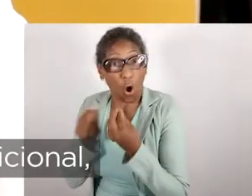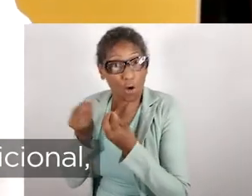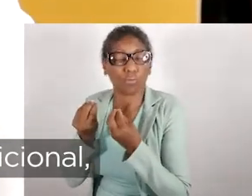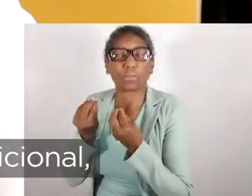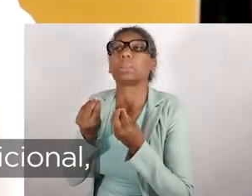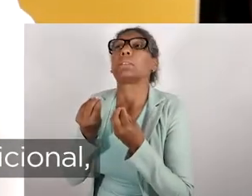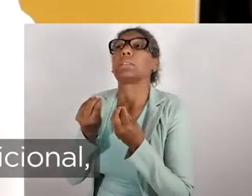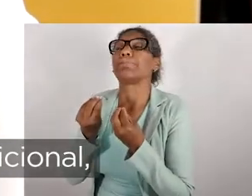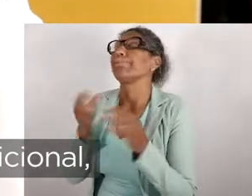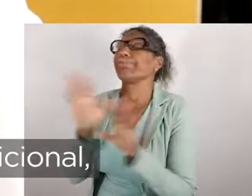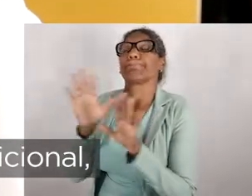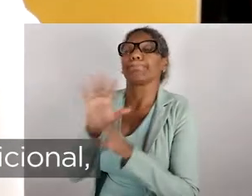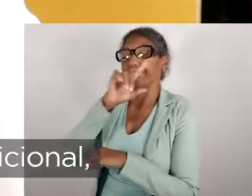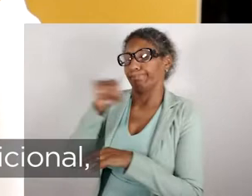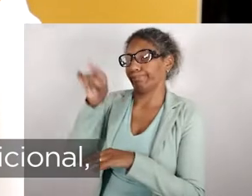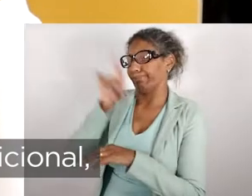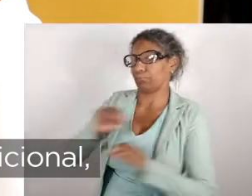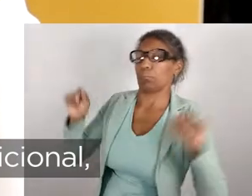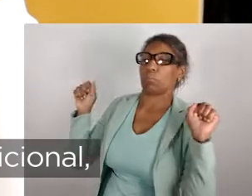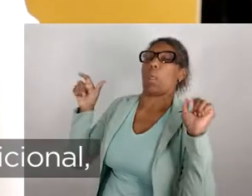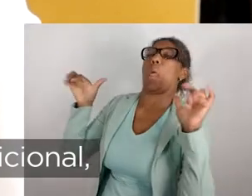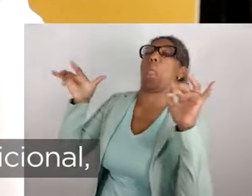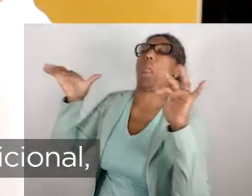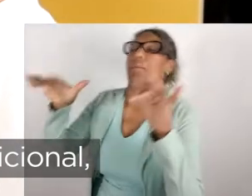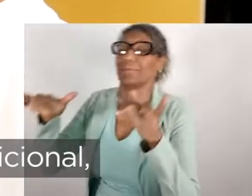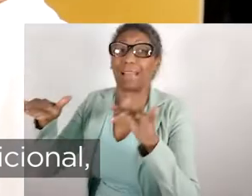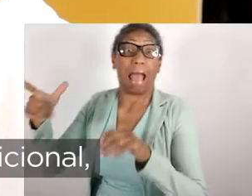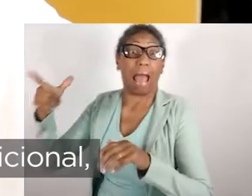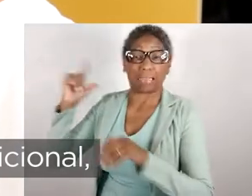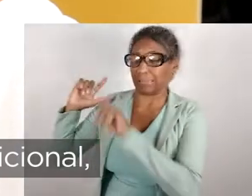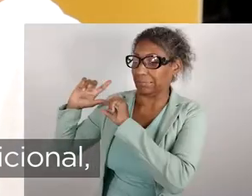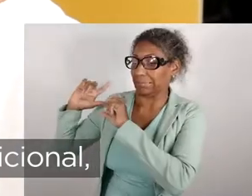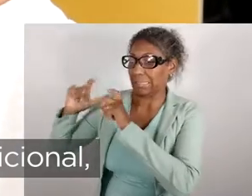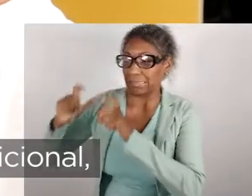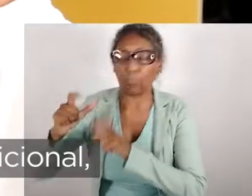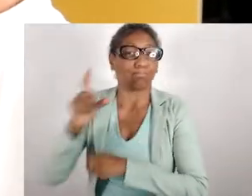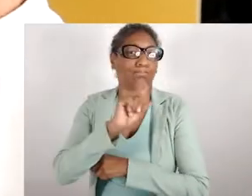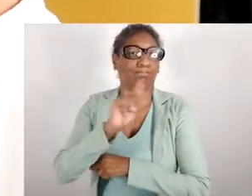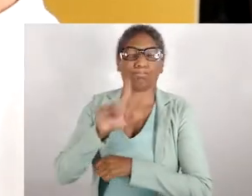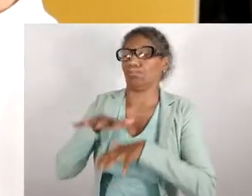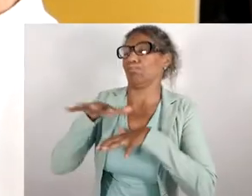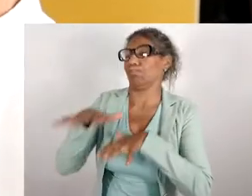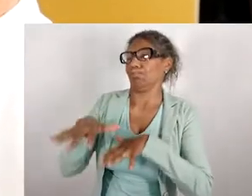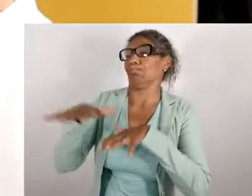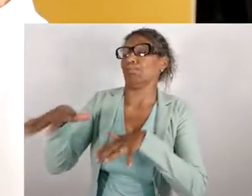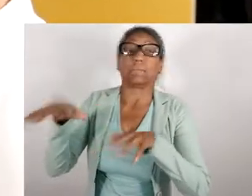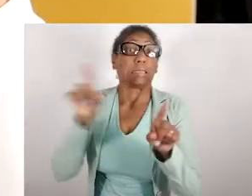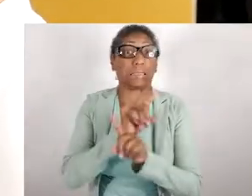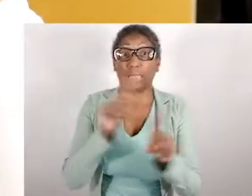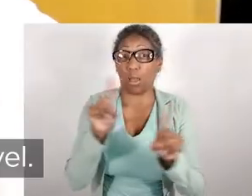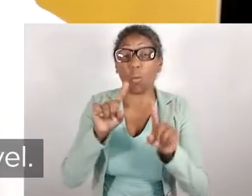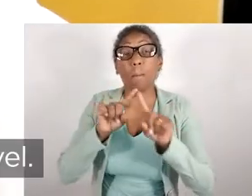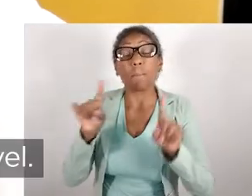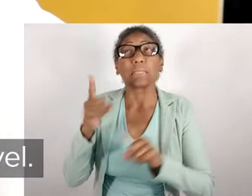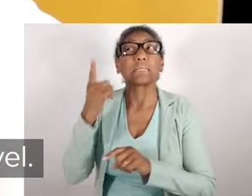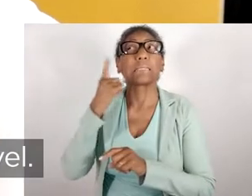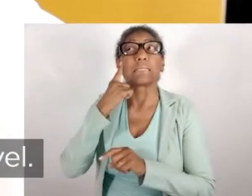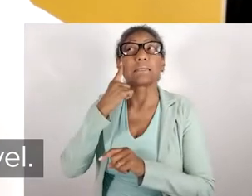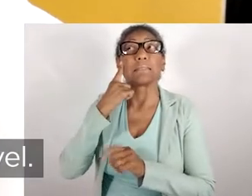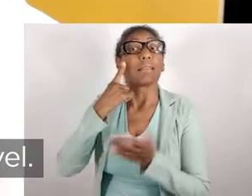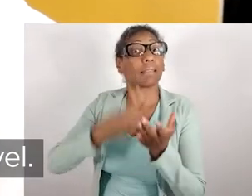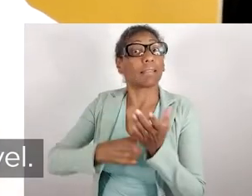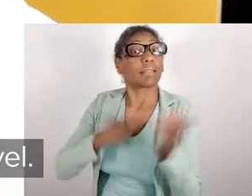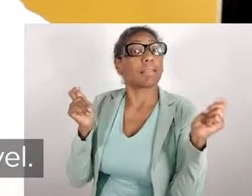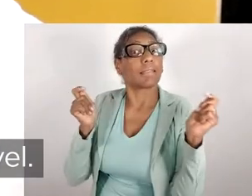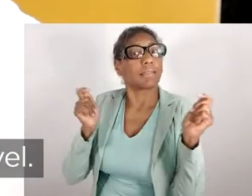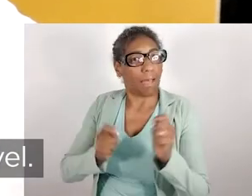orientando para não fazermos aquilo que é tradicional, procissões nem nada, mas foi